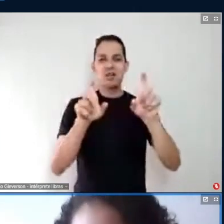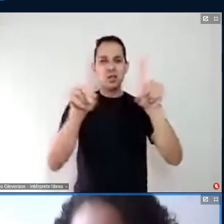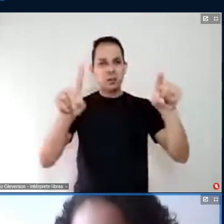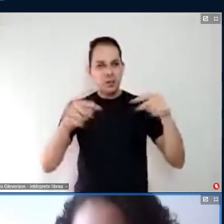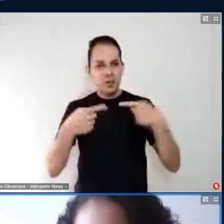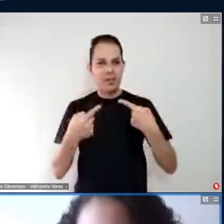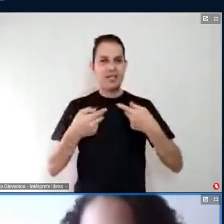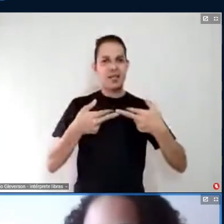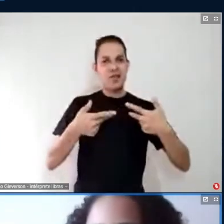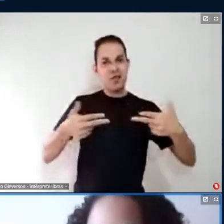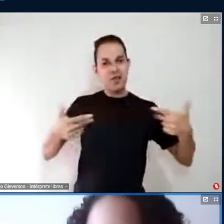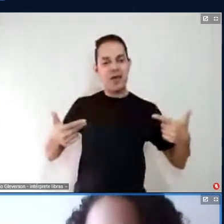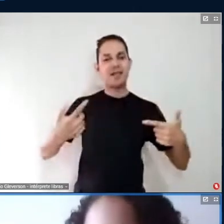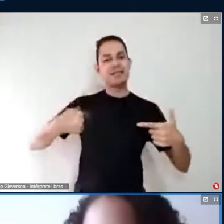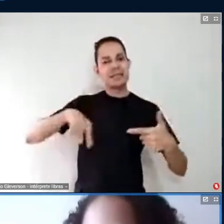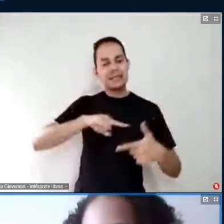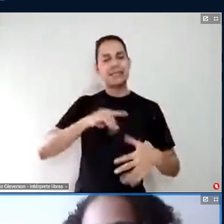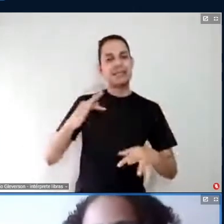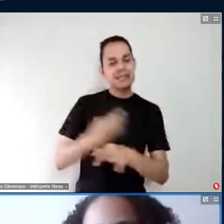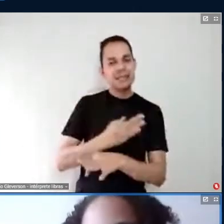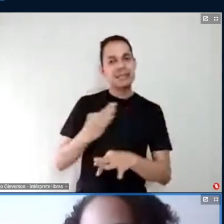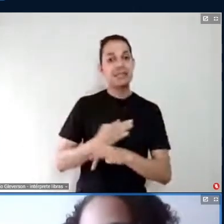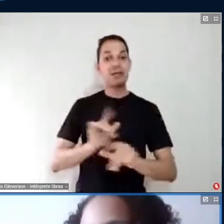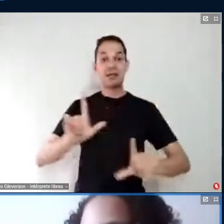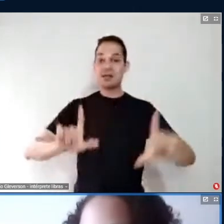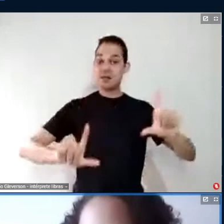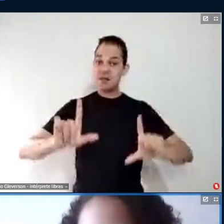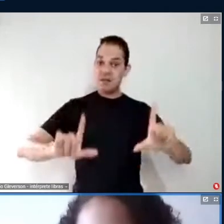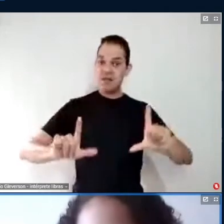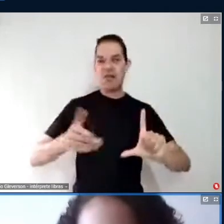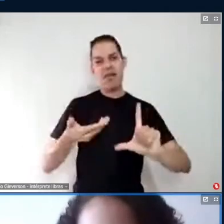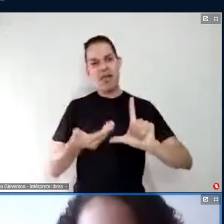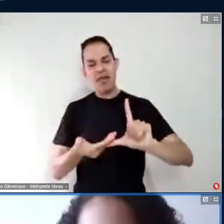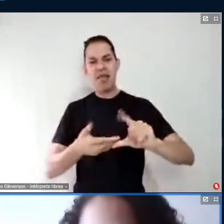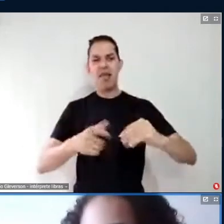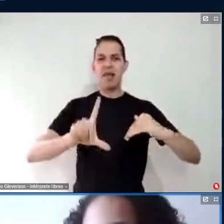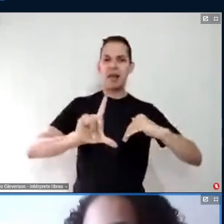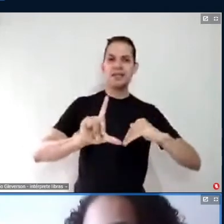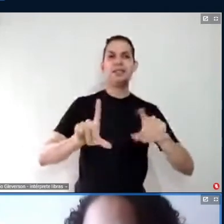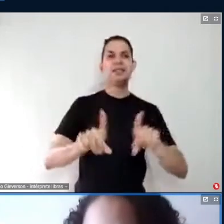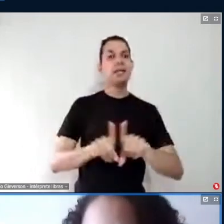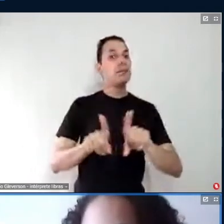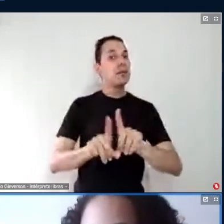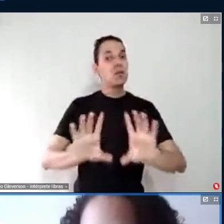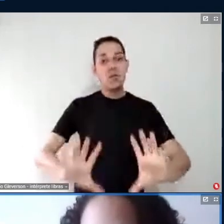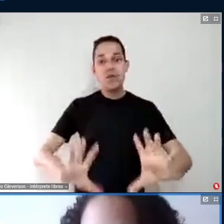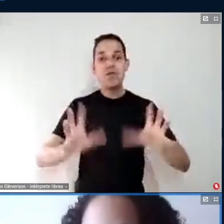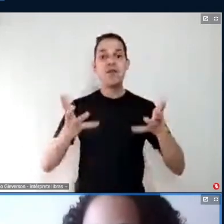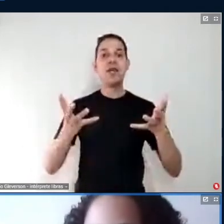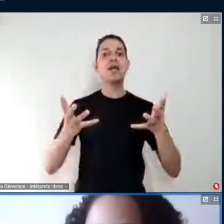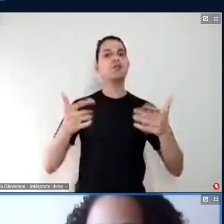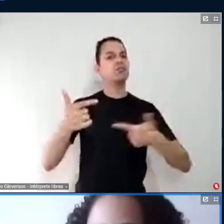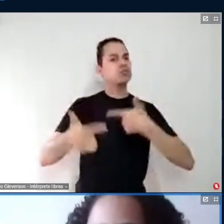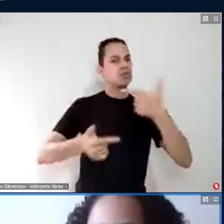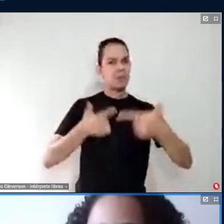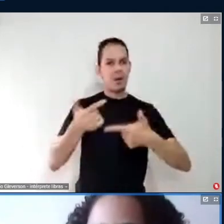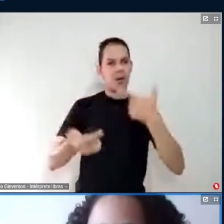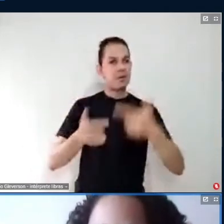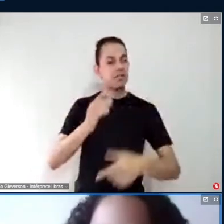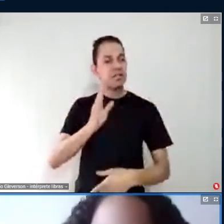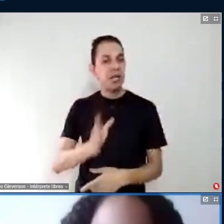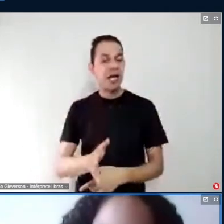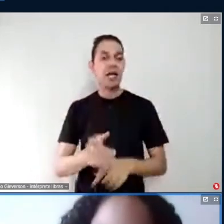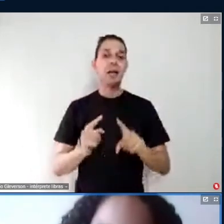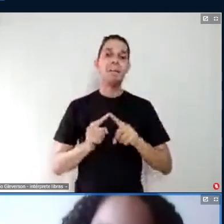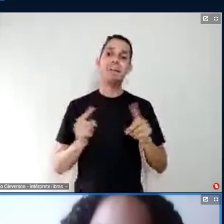enfrentam na TV, né, nos próprios eventos que já atuaram, mas